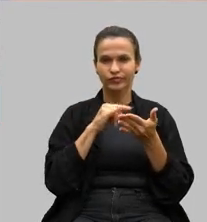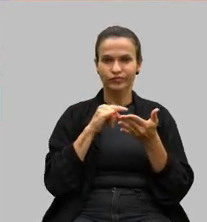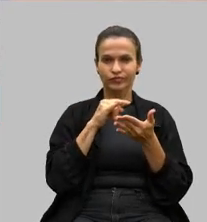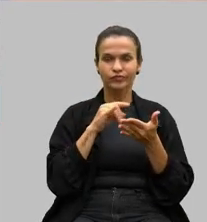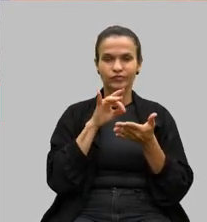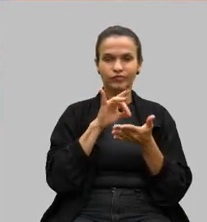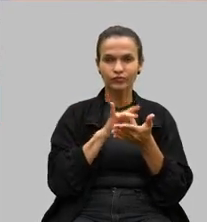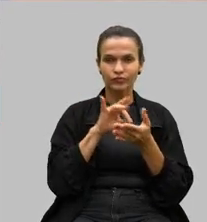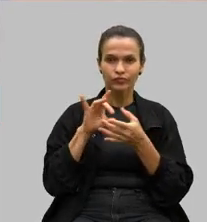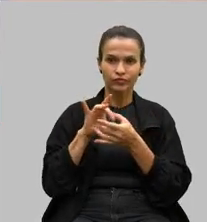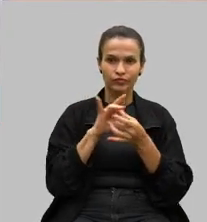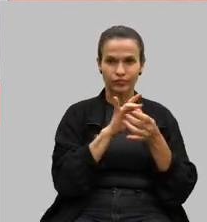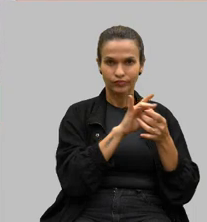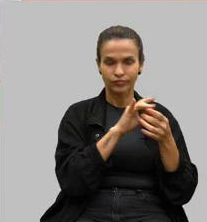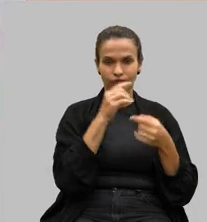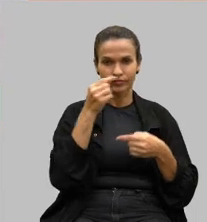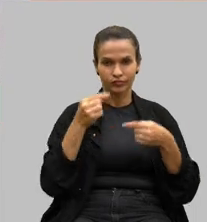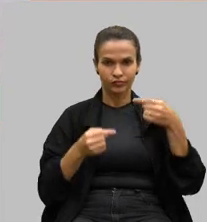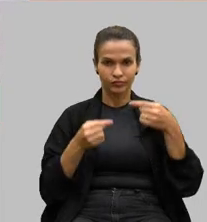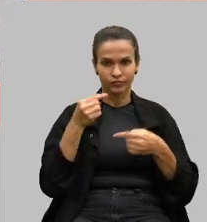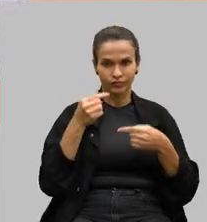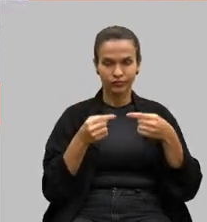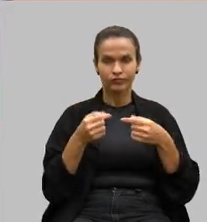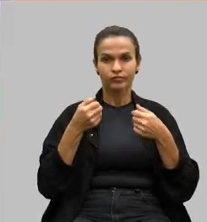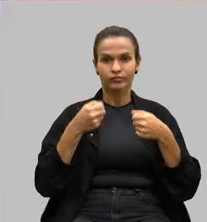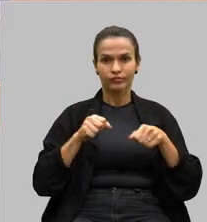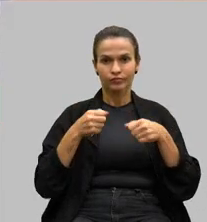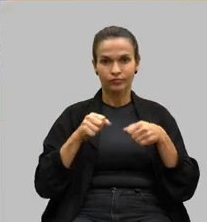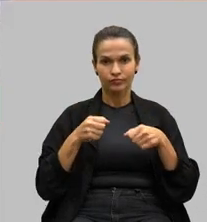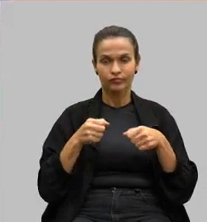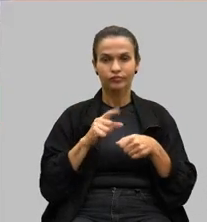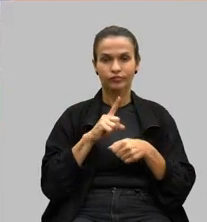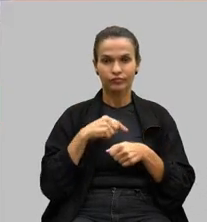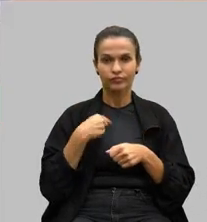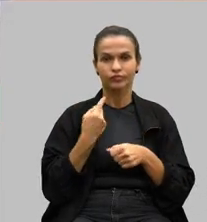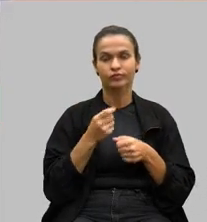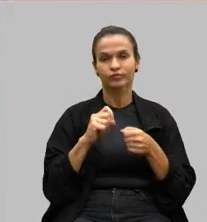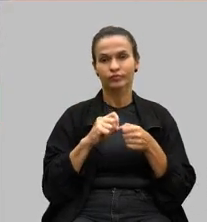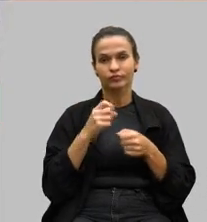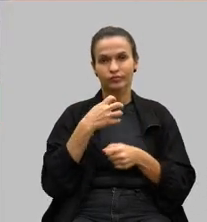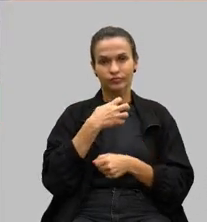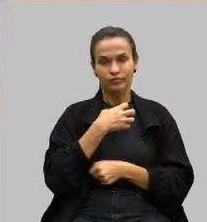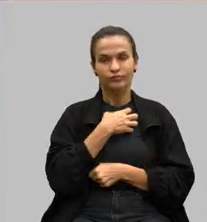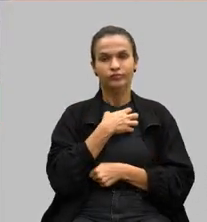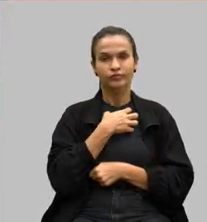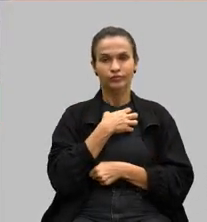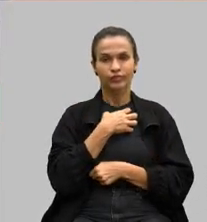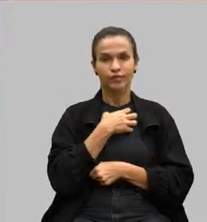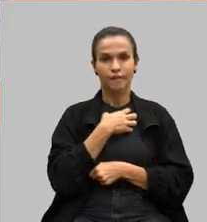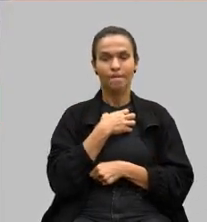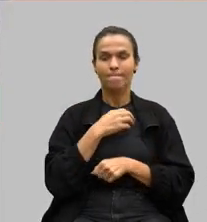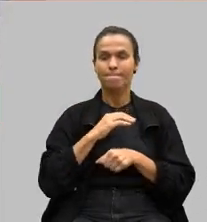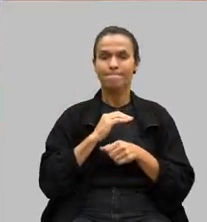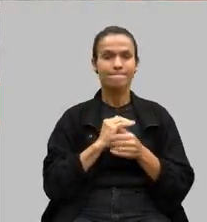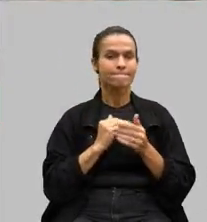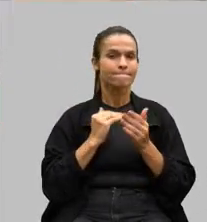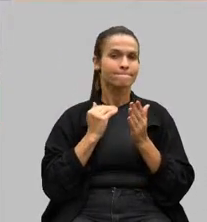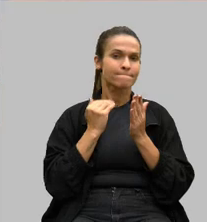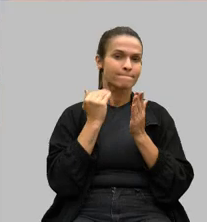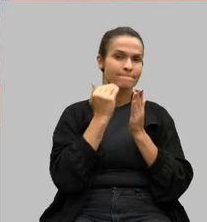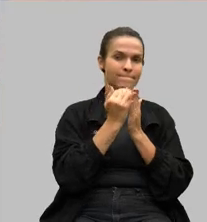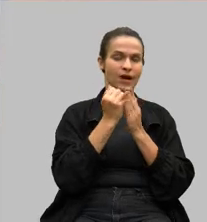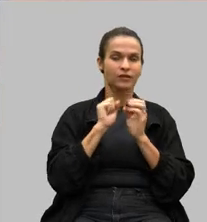dessas políticas né Eh é preciso que a gente faça de uma maneira mais transparente